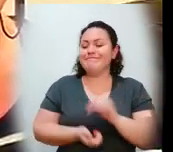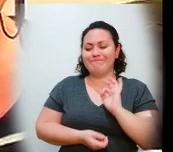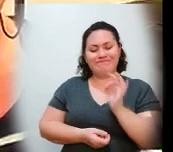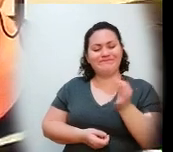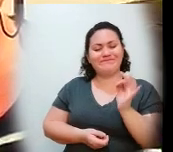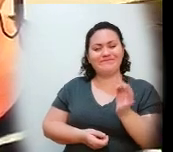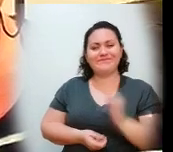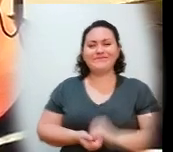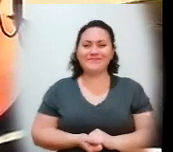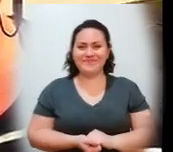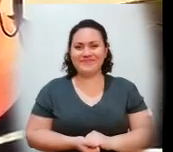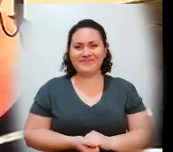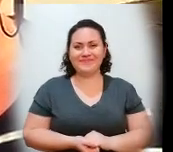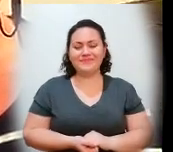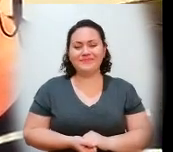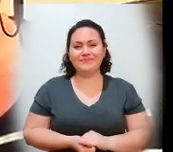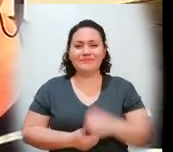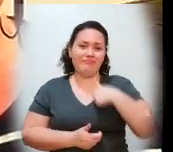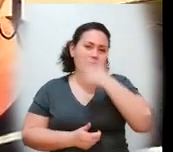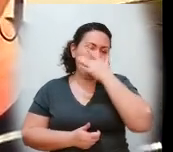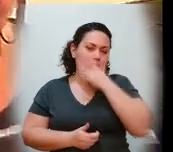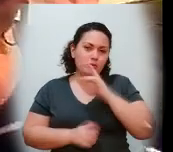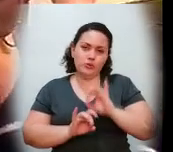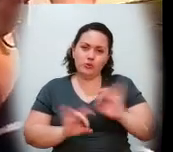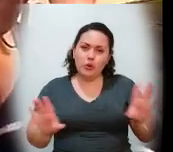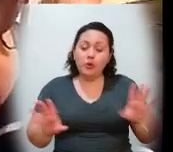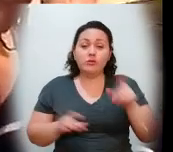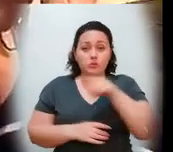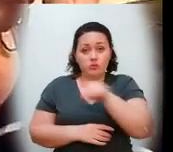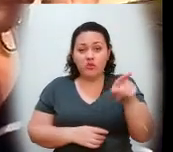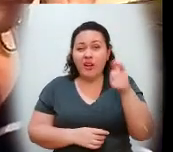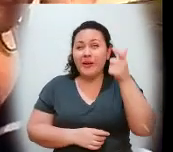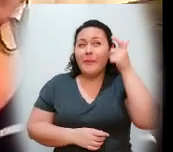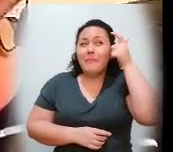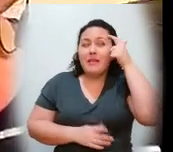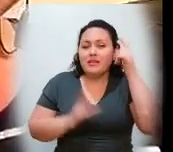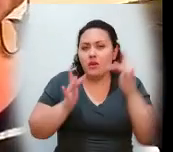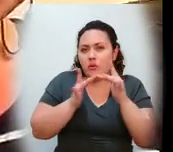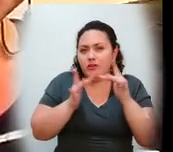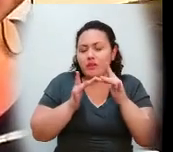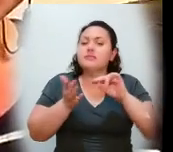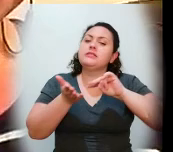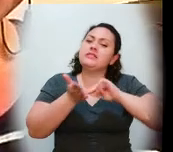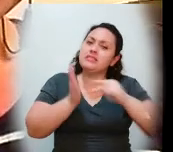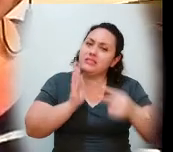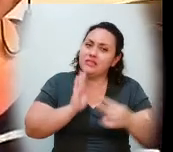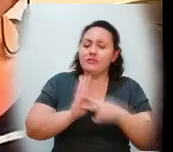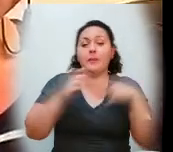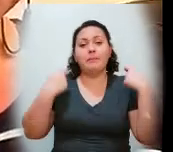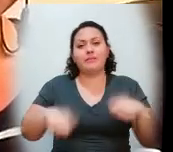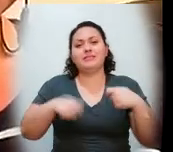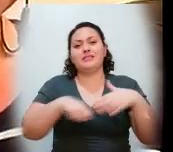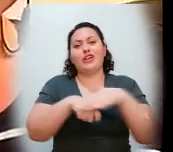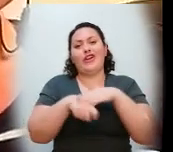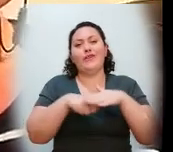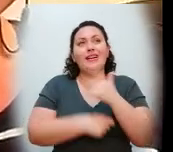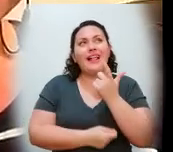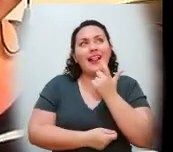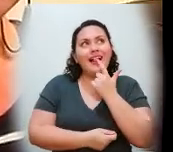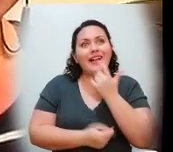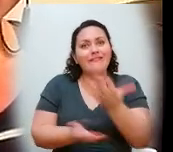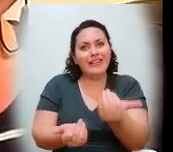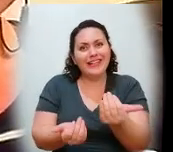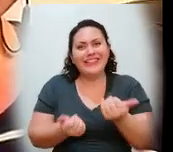Exatamente. Então, eu acho que é isso. Se pensou em entrar em contato é porque a conversa está na ponta da língua já,